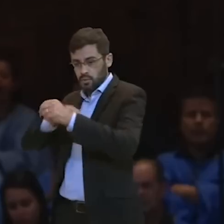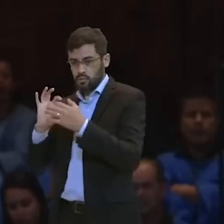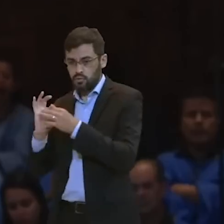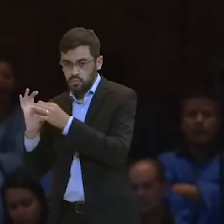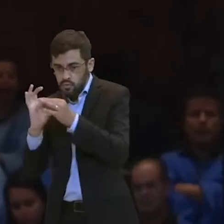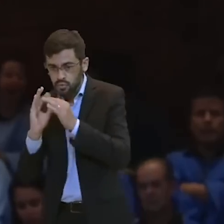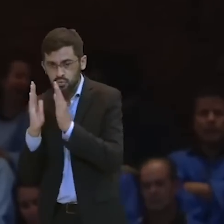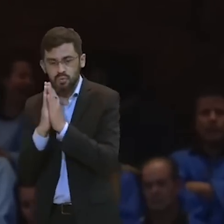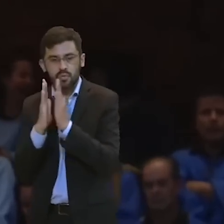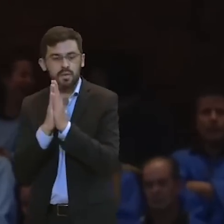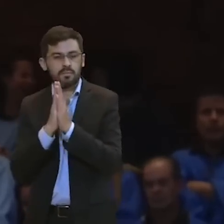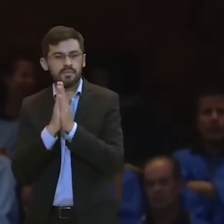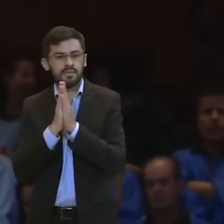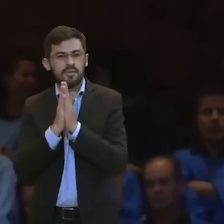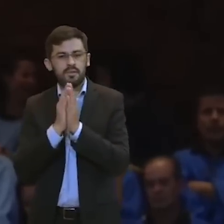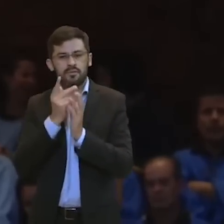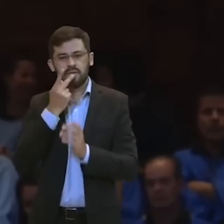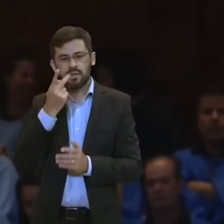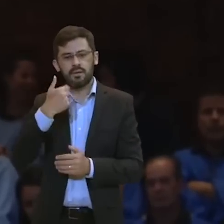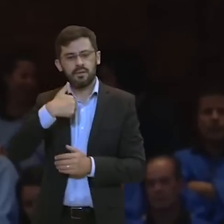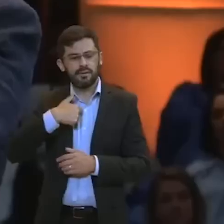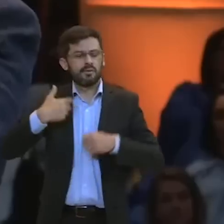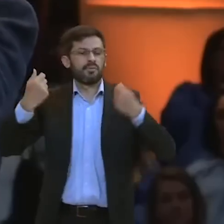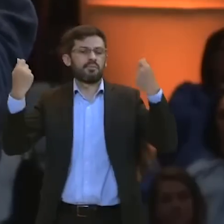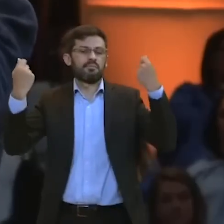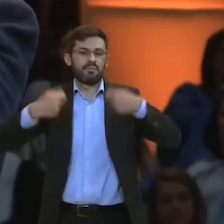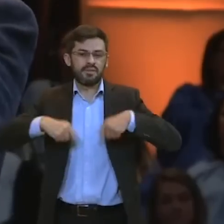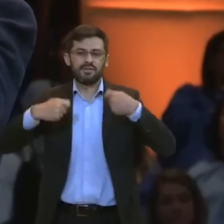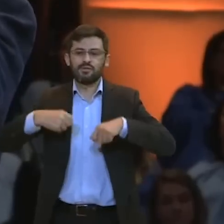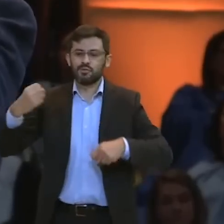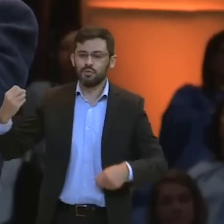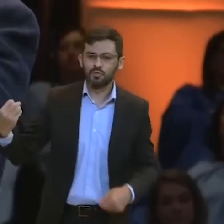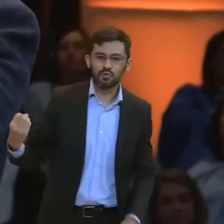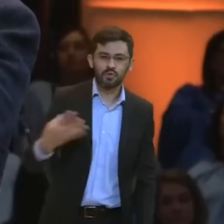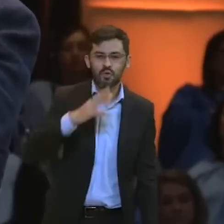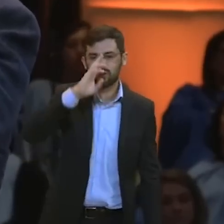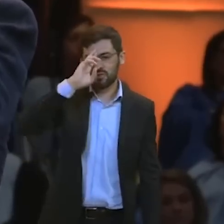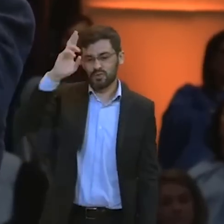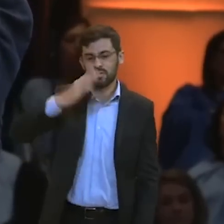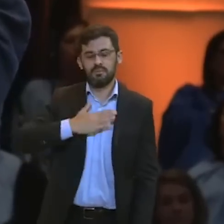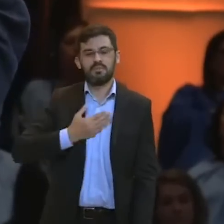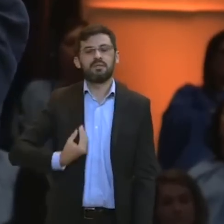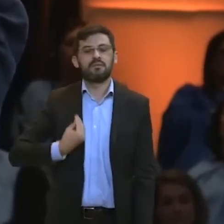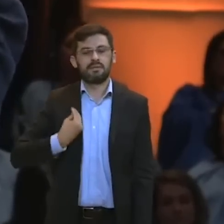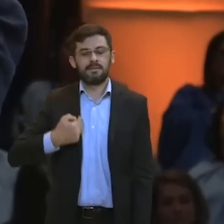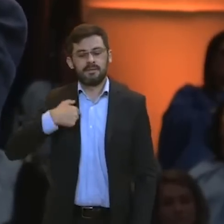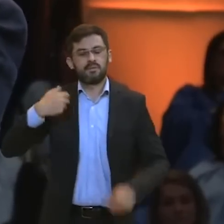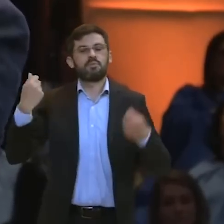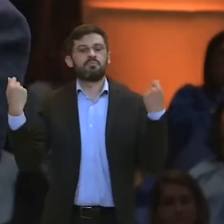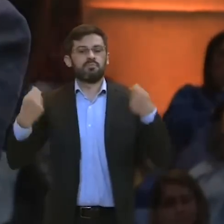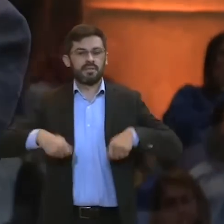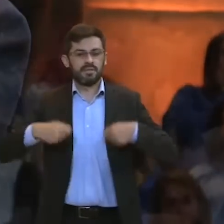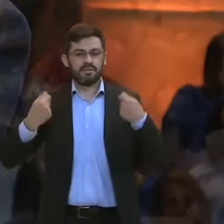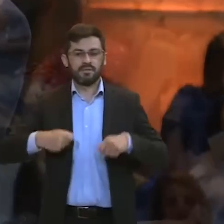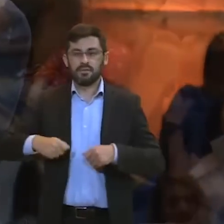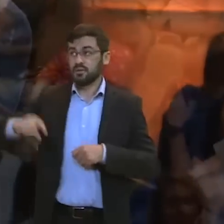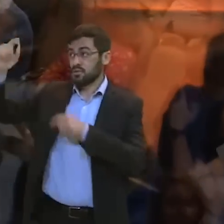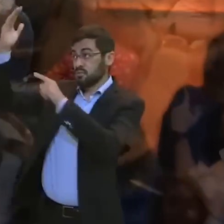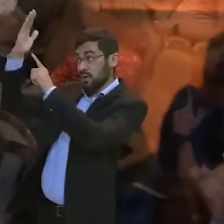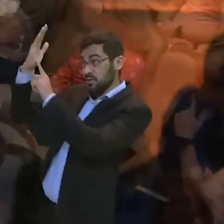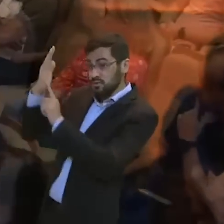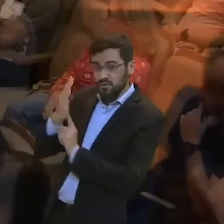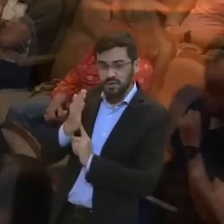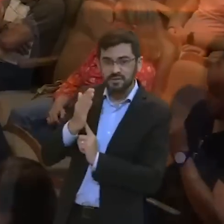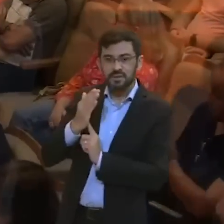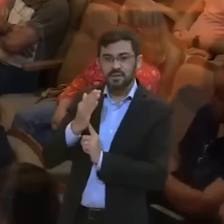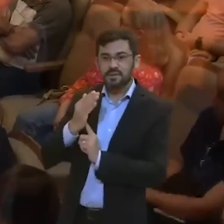junto e dizer: Senhor, eu preciso do novo do Senhor na minha vida, eu preciso da manifestação do